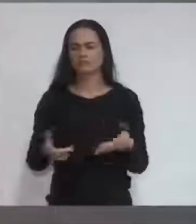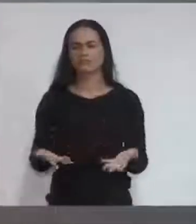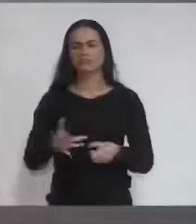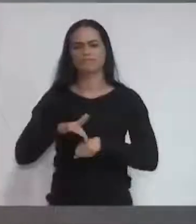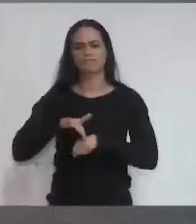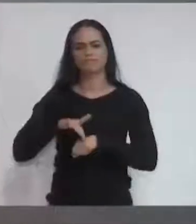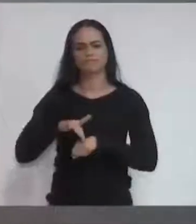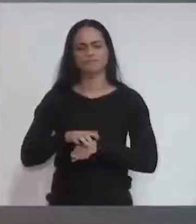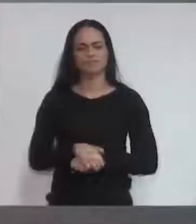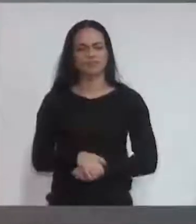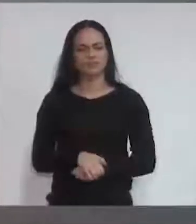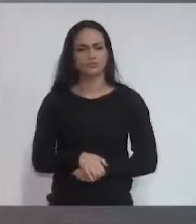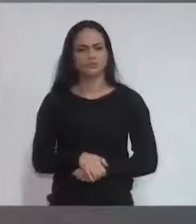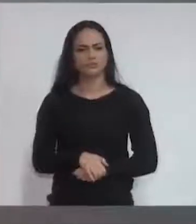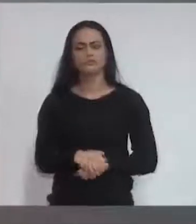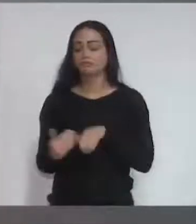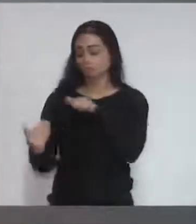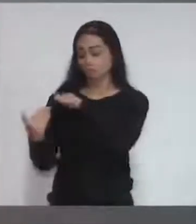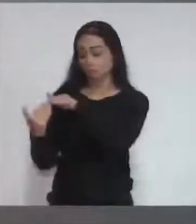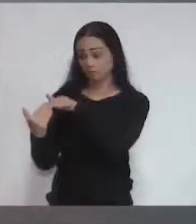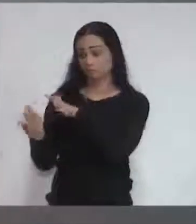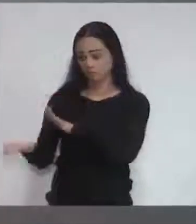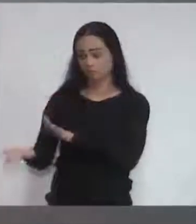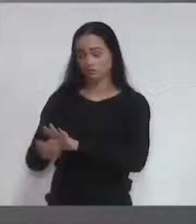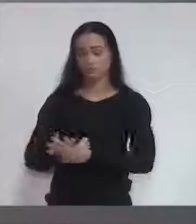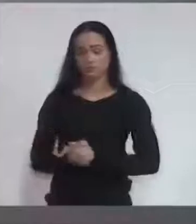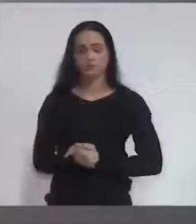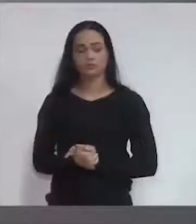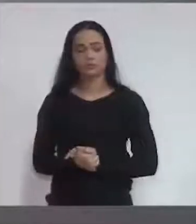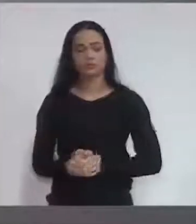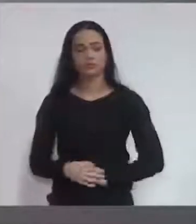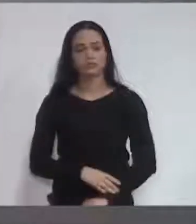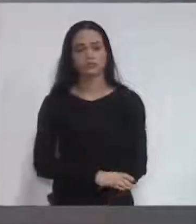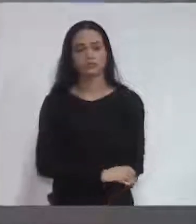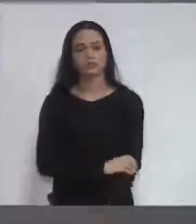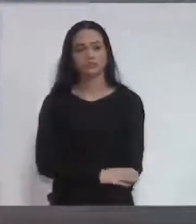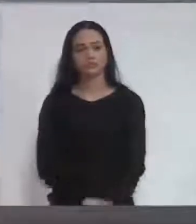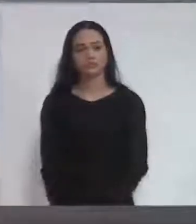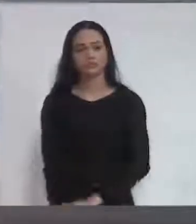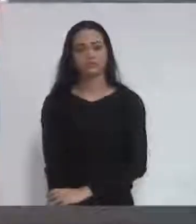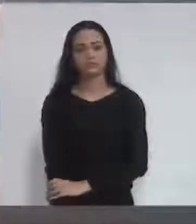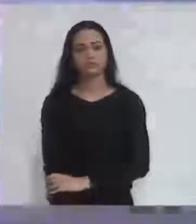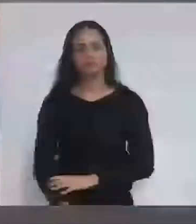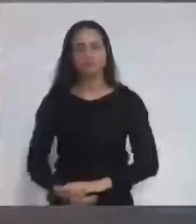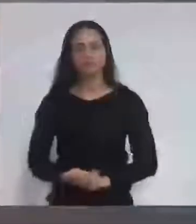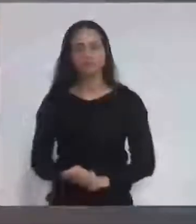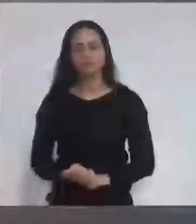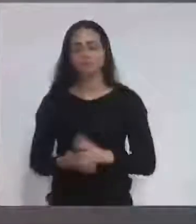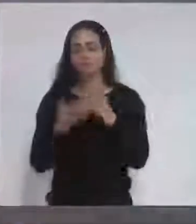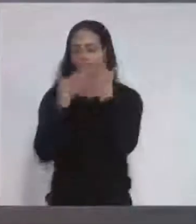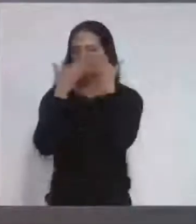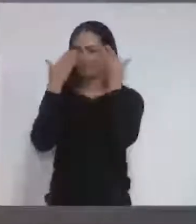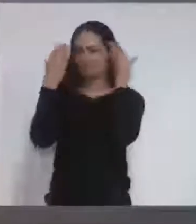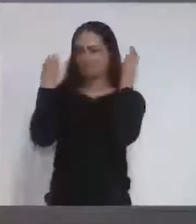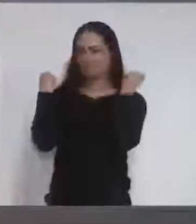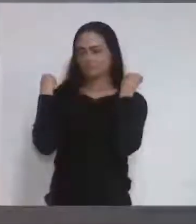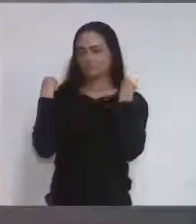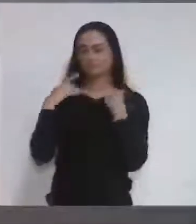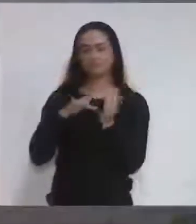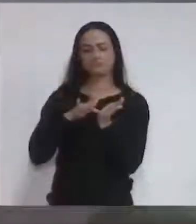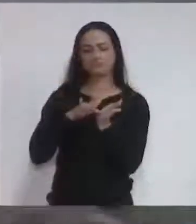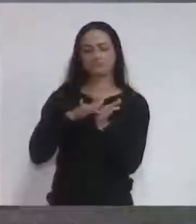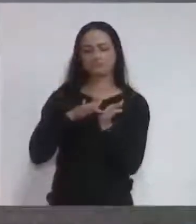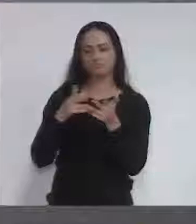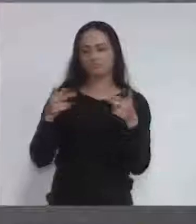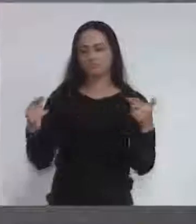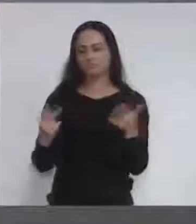Florentino. E aí, nesses dias, a gente não pode meio que deixar passar como se a gente não tivesse visto tudo